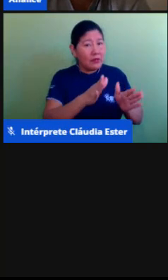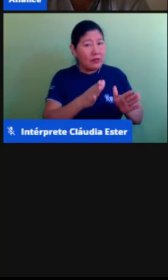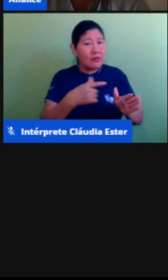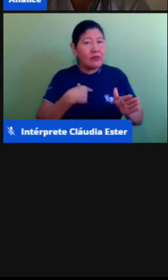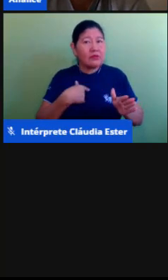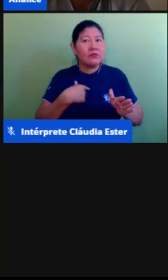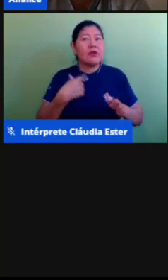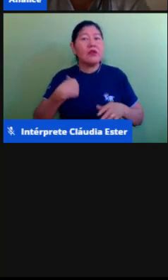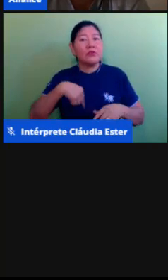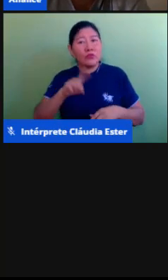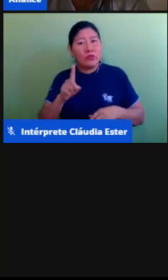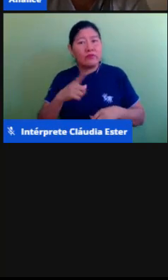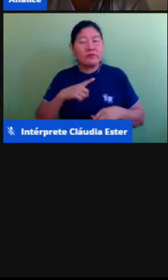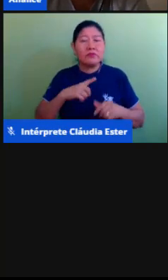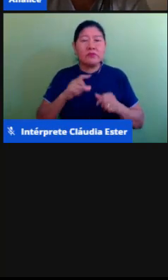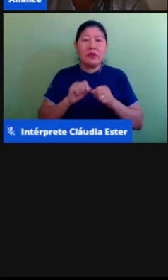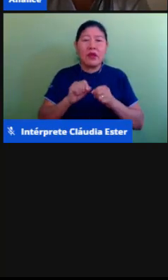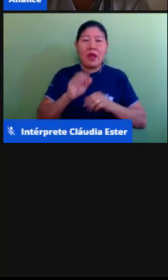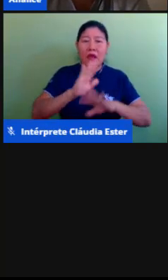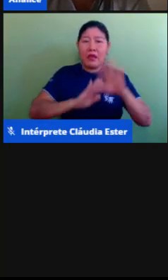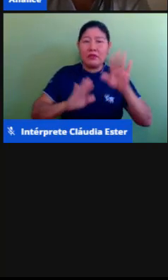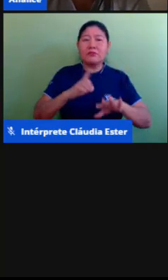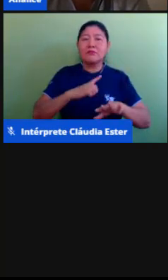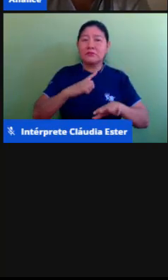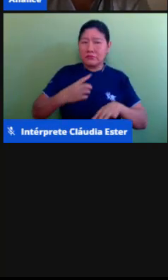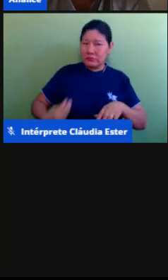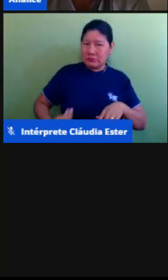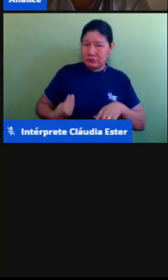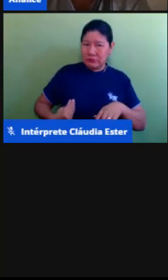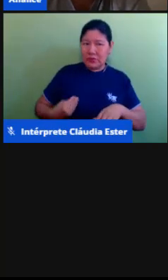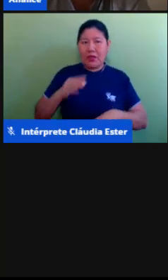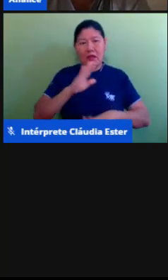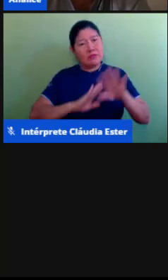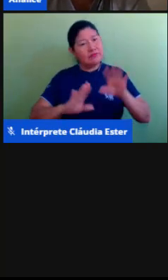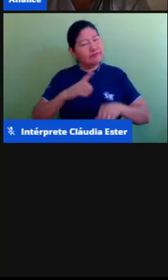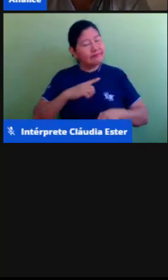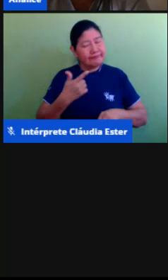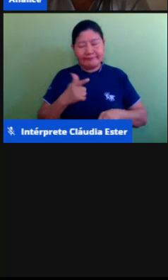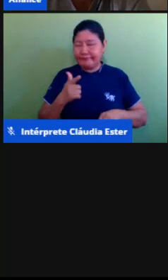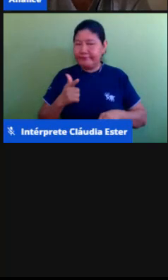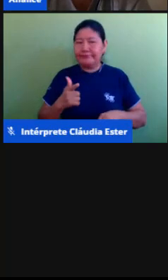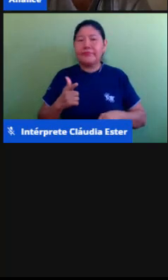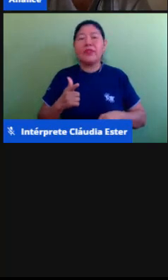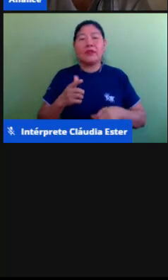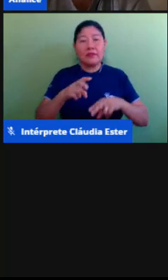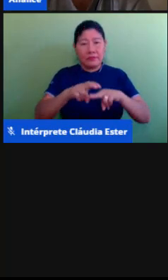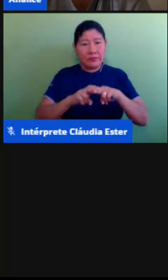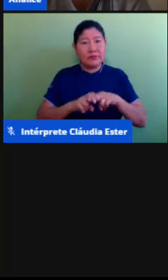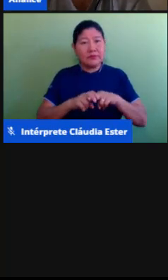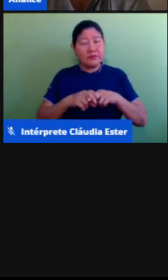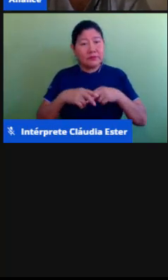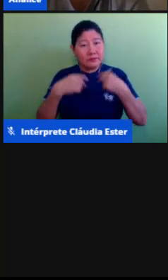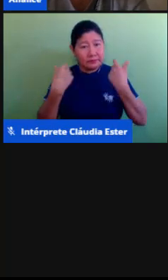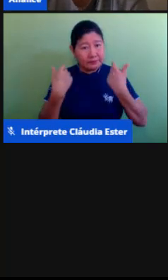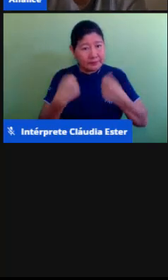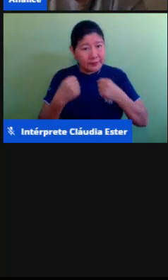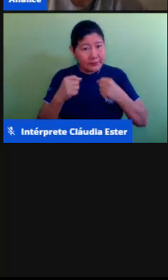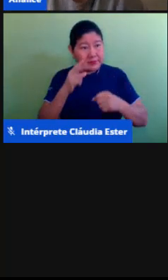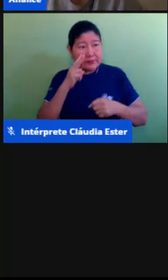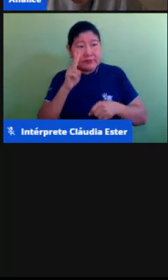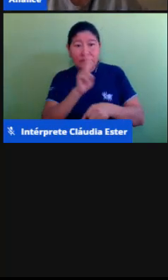tem atendimento presencial, às vezes não, então é interessante ficar atento a isso, tá bom? Então, uma outra